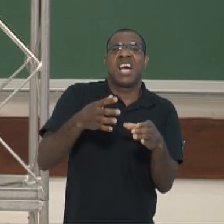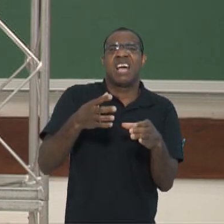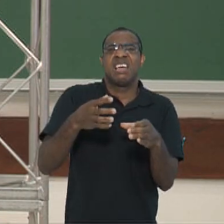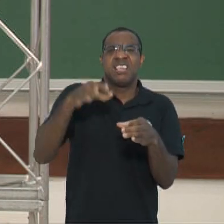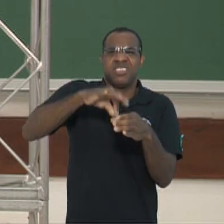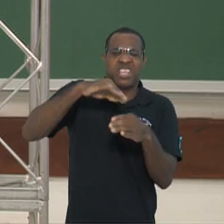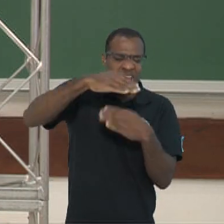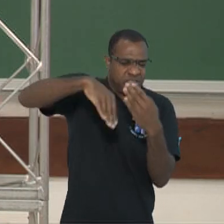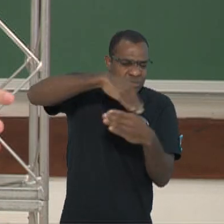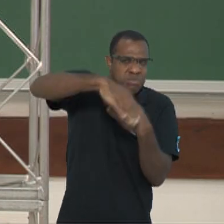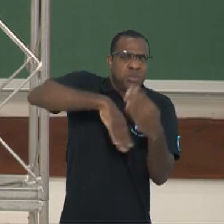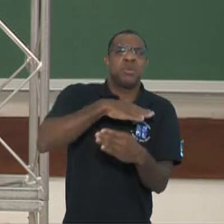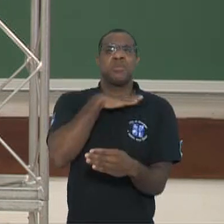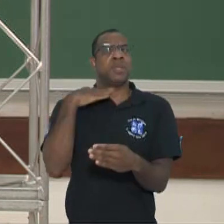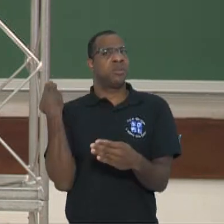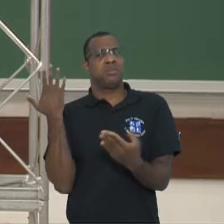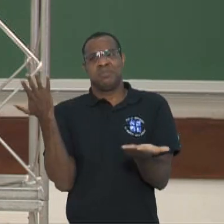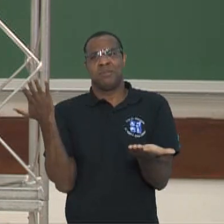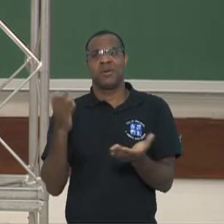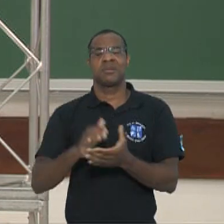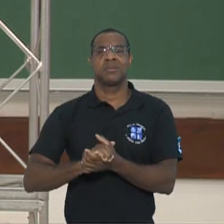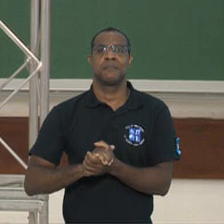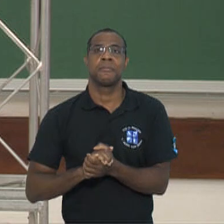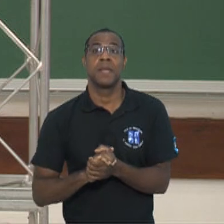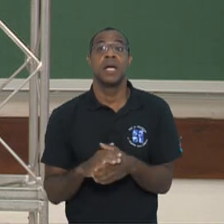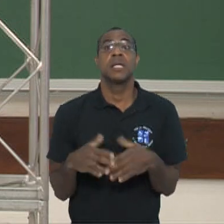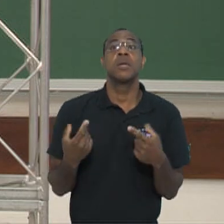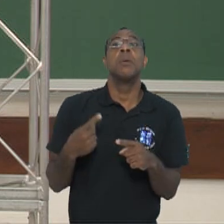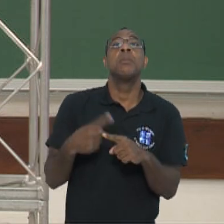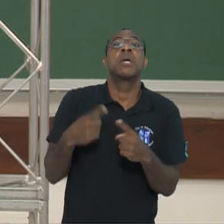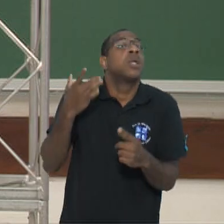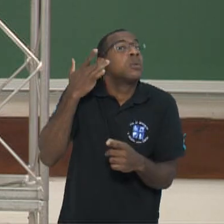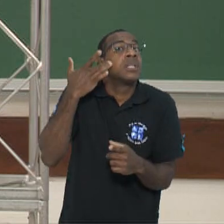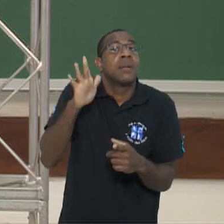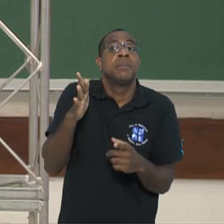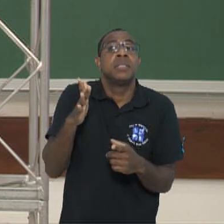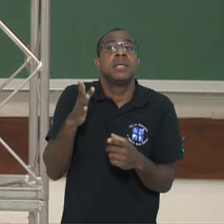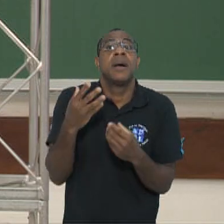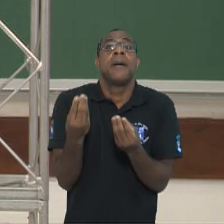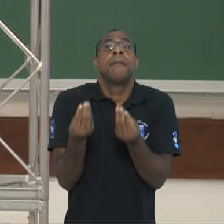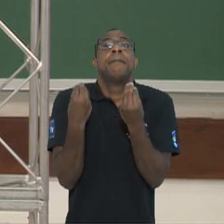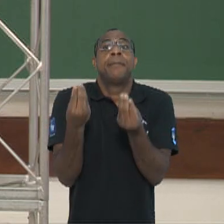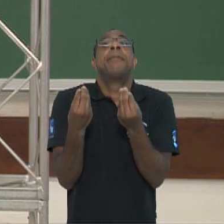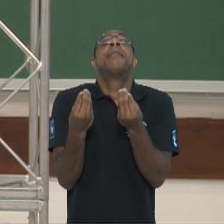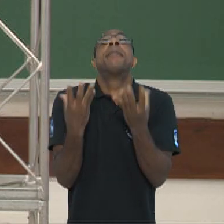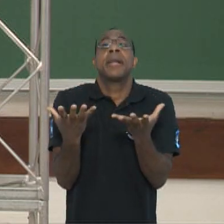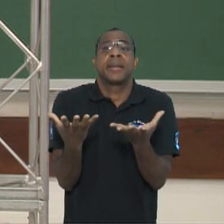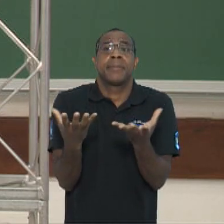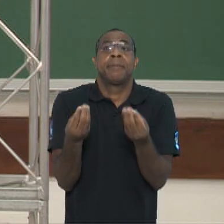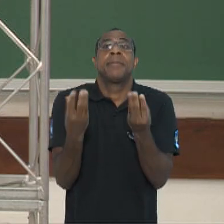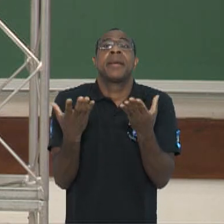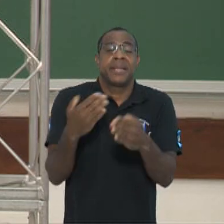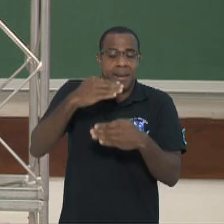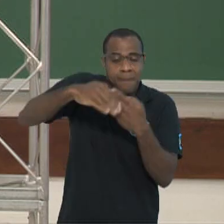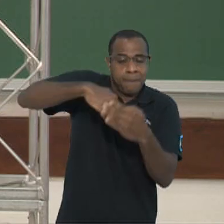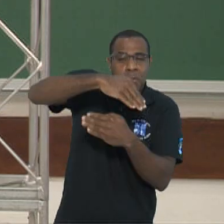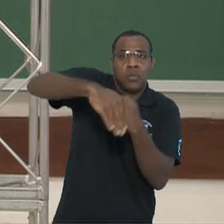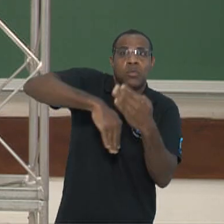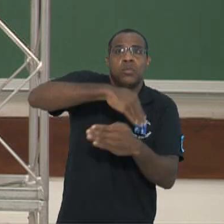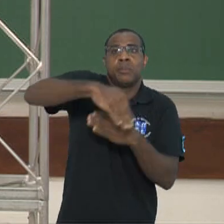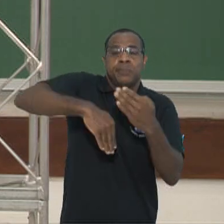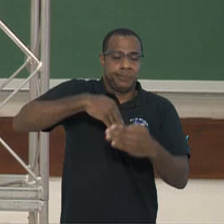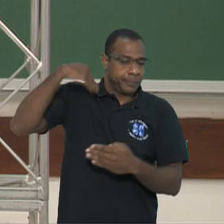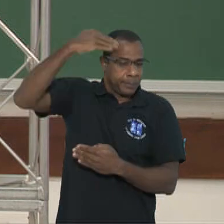múmia. Deus o livre, sai fora. E aí? Por quê? Porque não se sabia por quê. Para que serviam as múmias? Por que